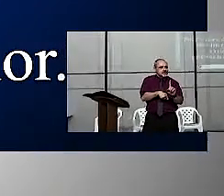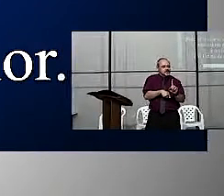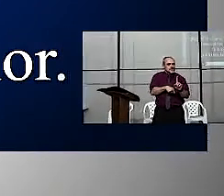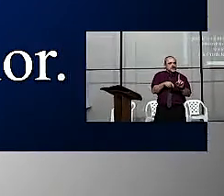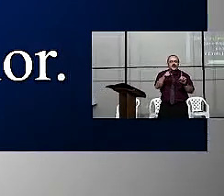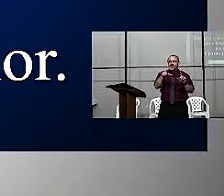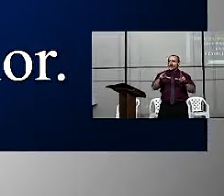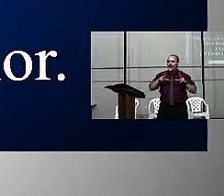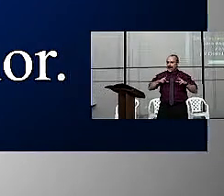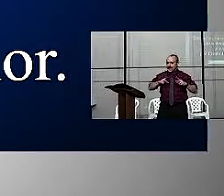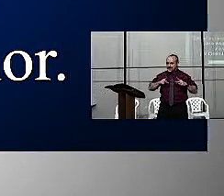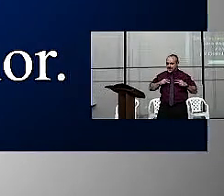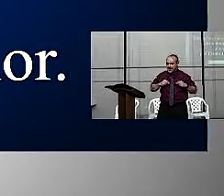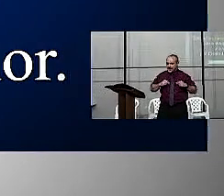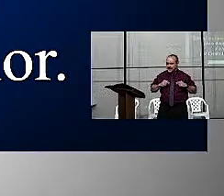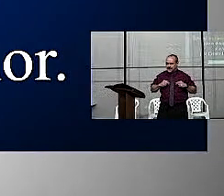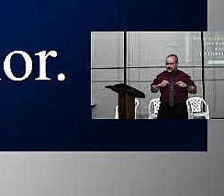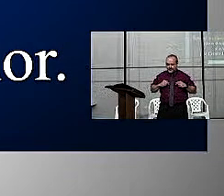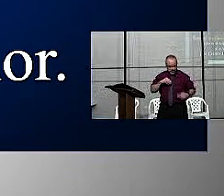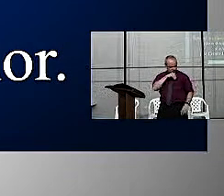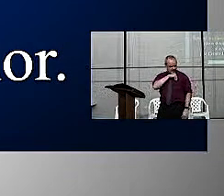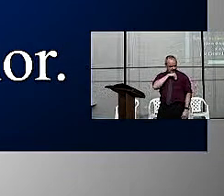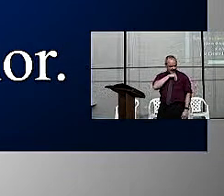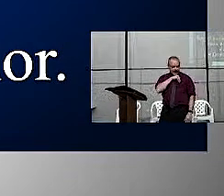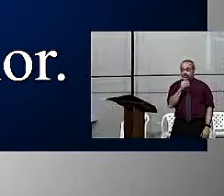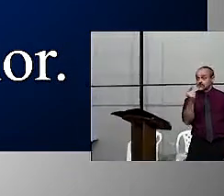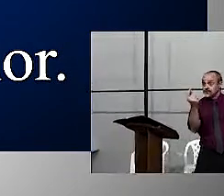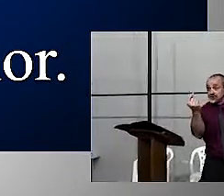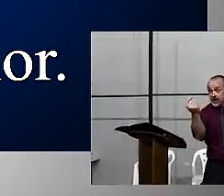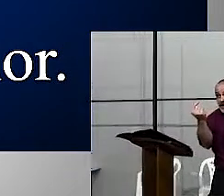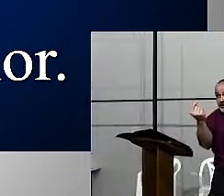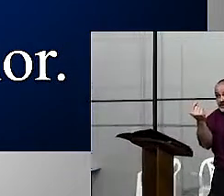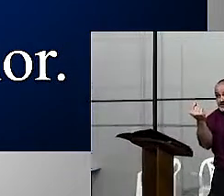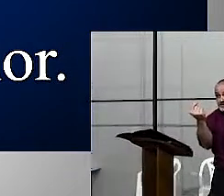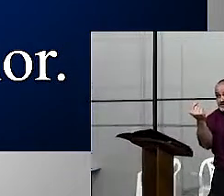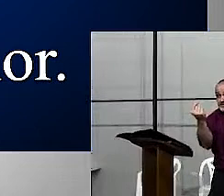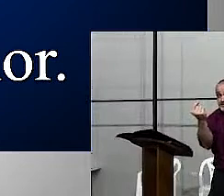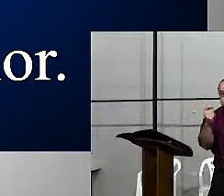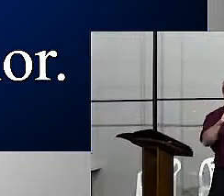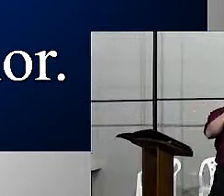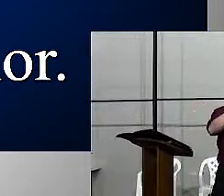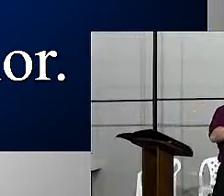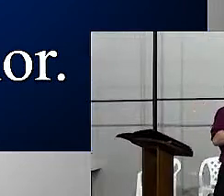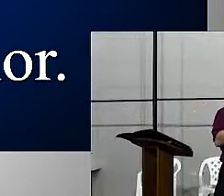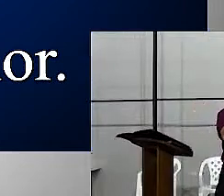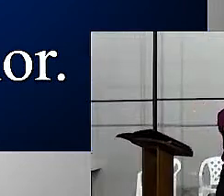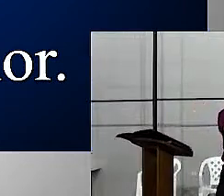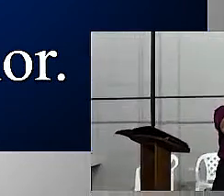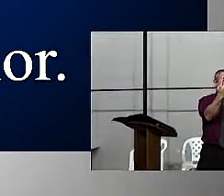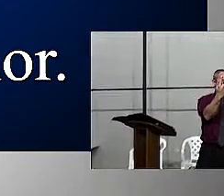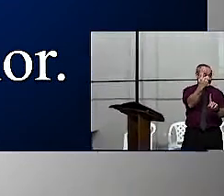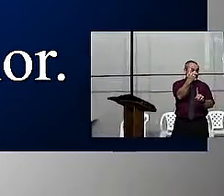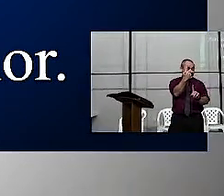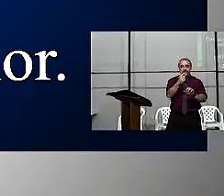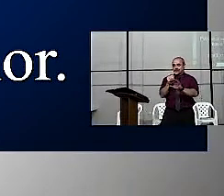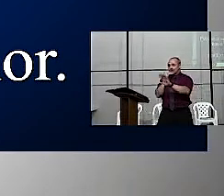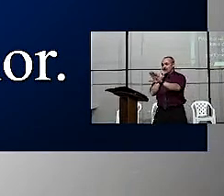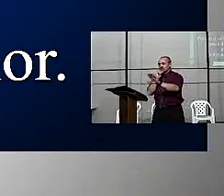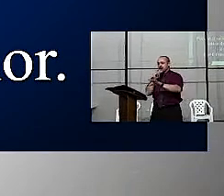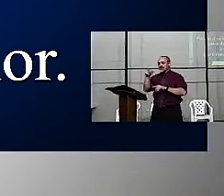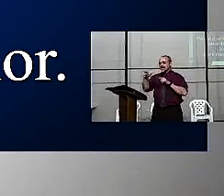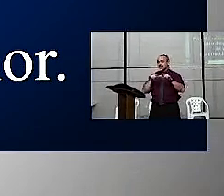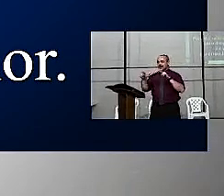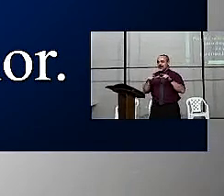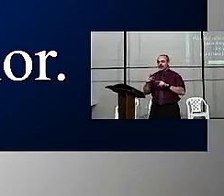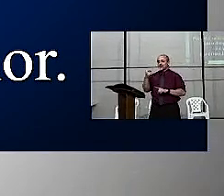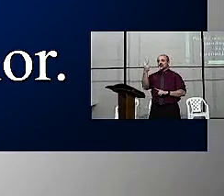mês. Você merece o salário, dinheiro, de um mês. Vamos